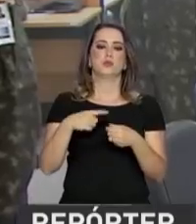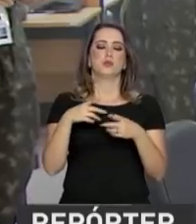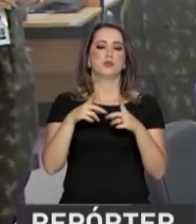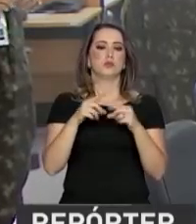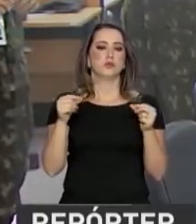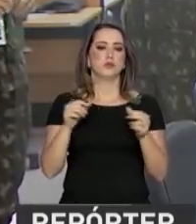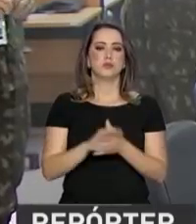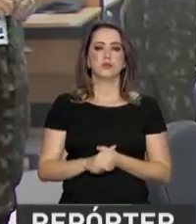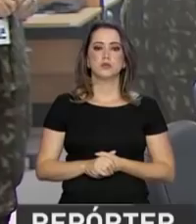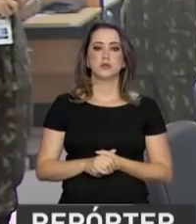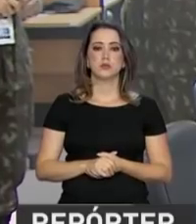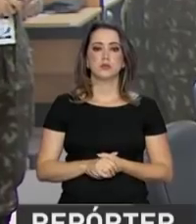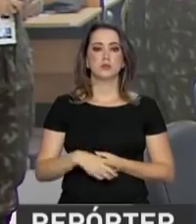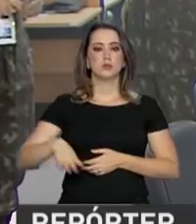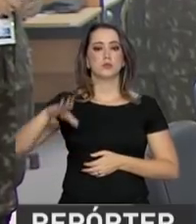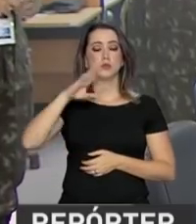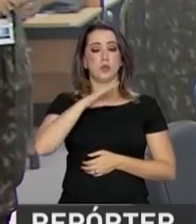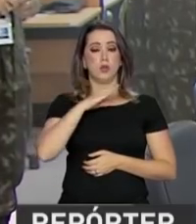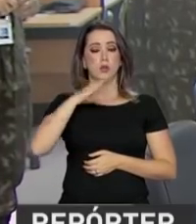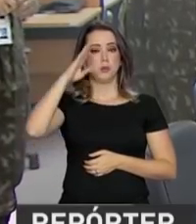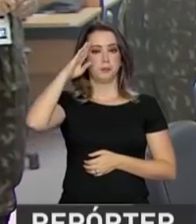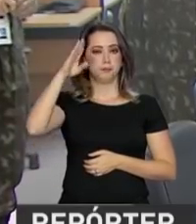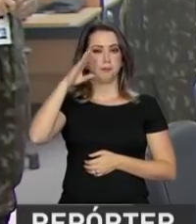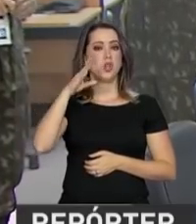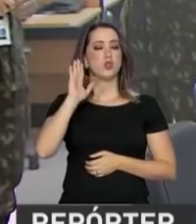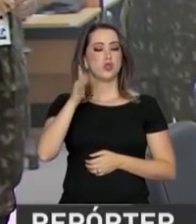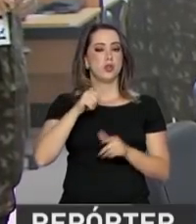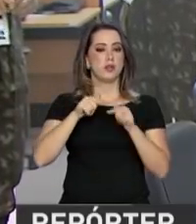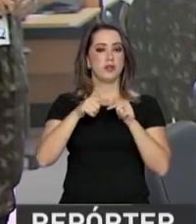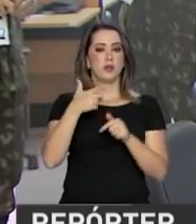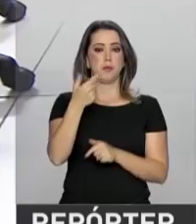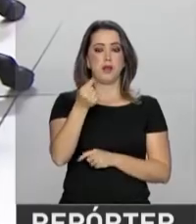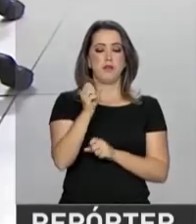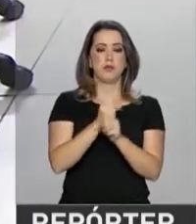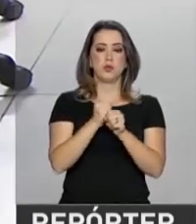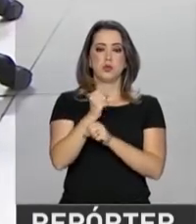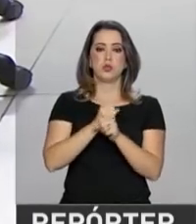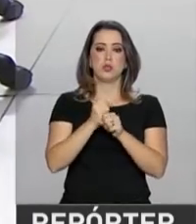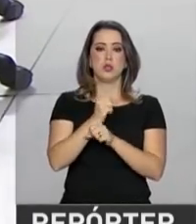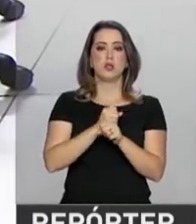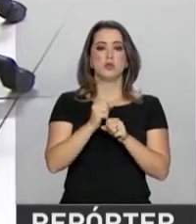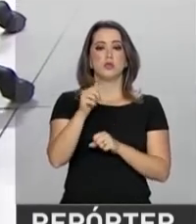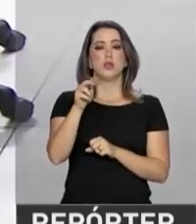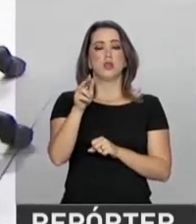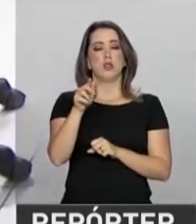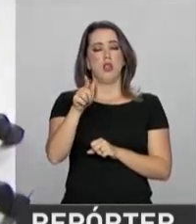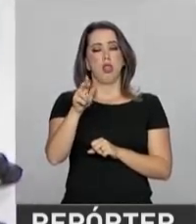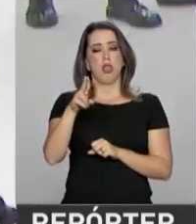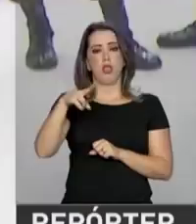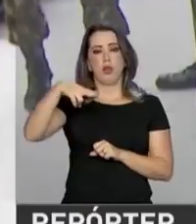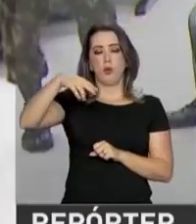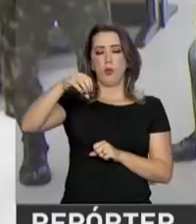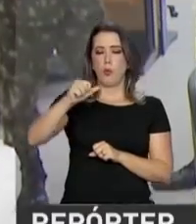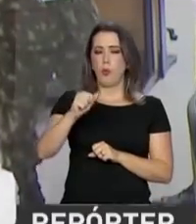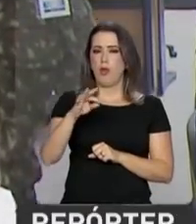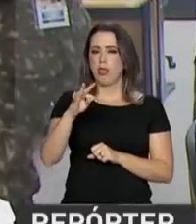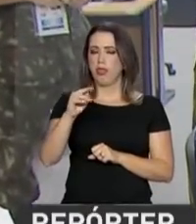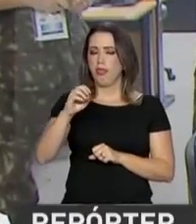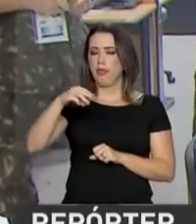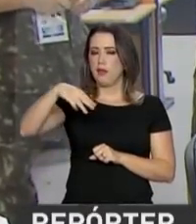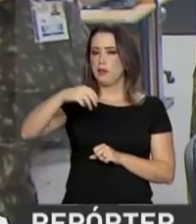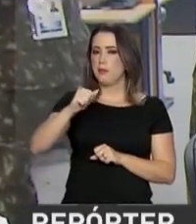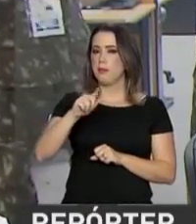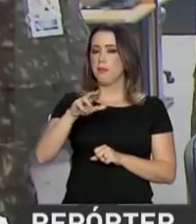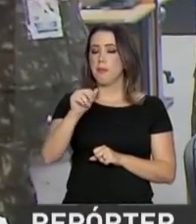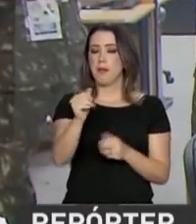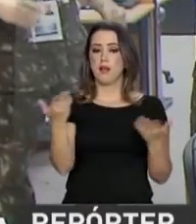O tenente-coronel Toledo está há 20 anos no exército da Guatemala. Atualmente participa como observador de uma missão de